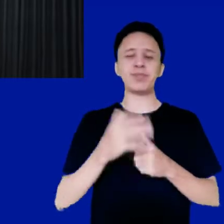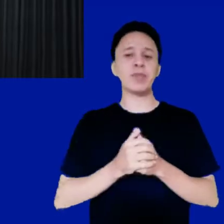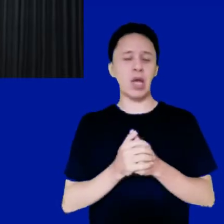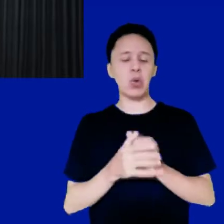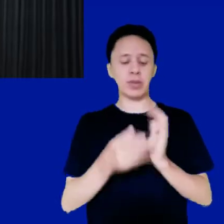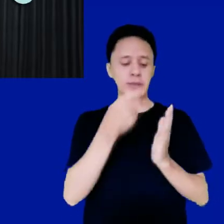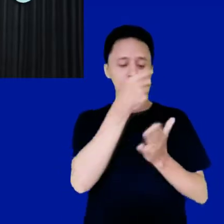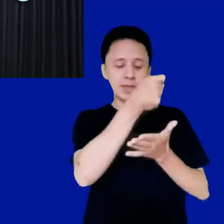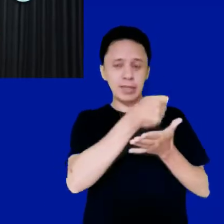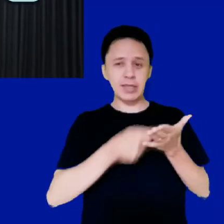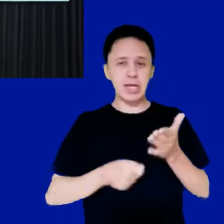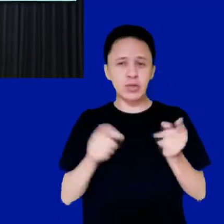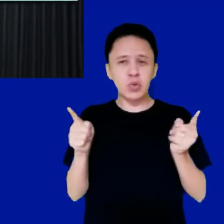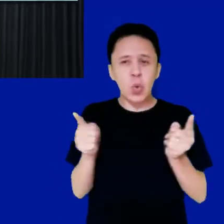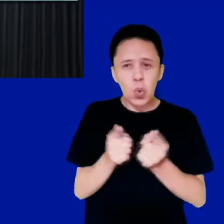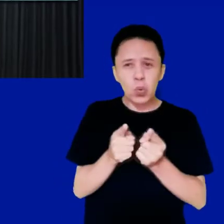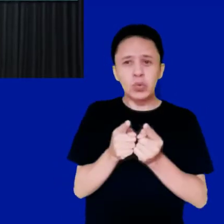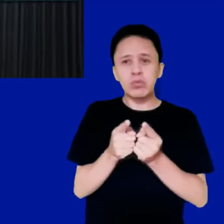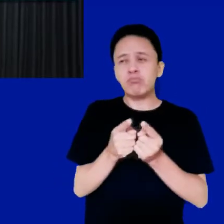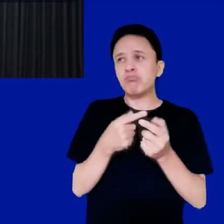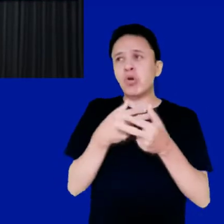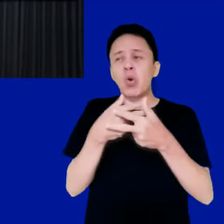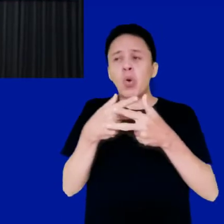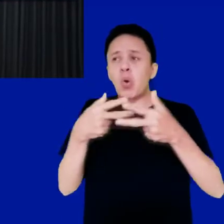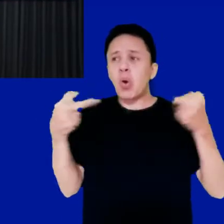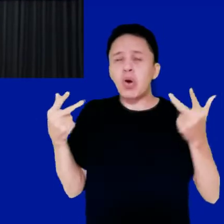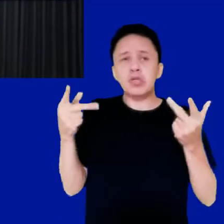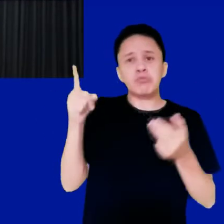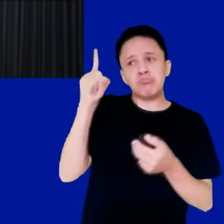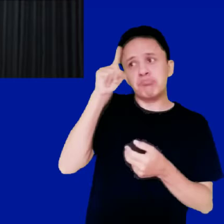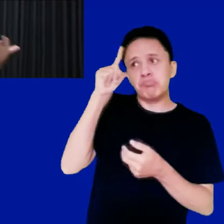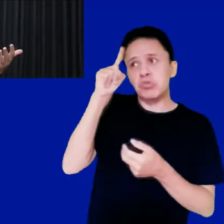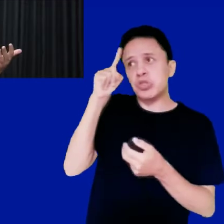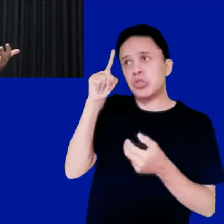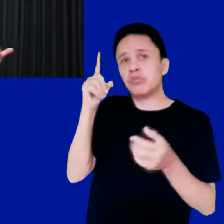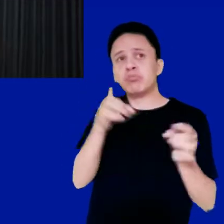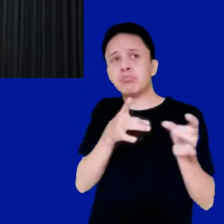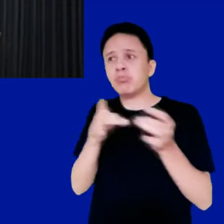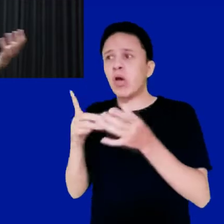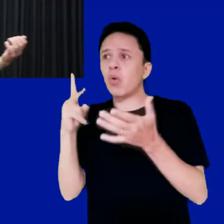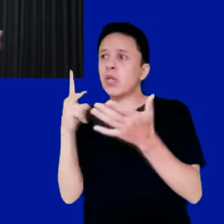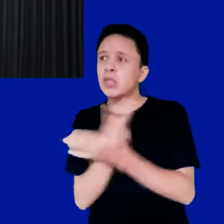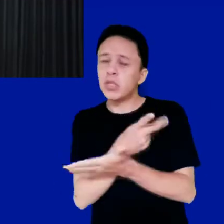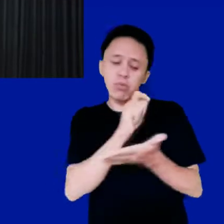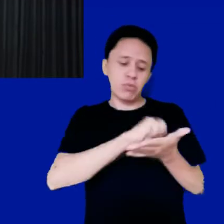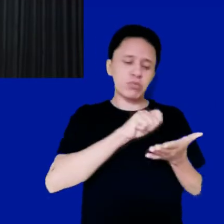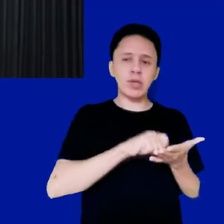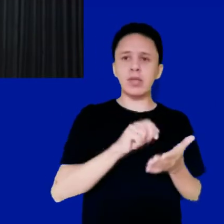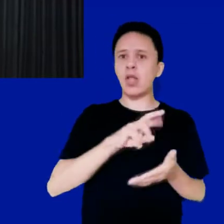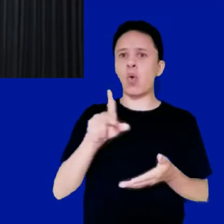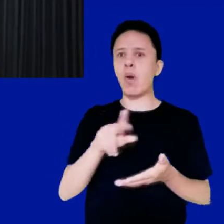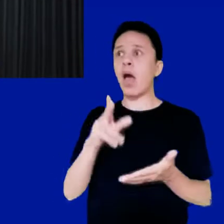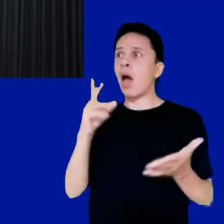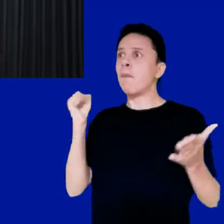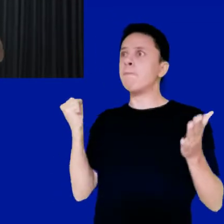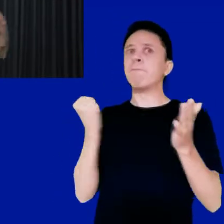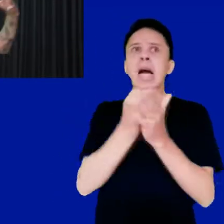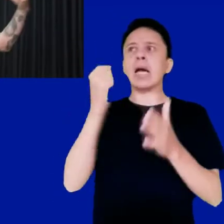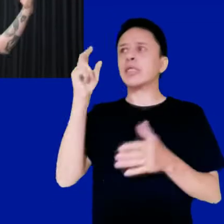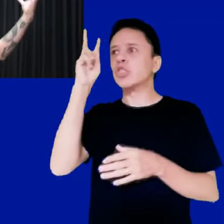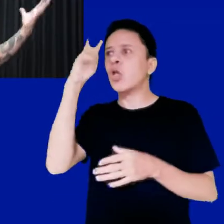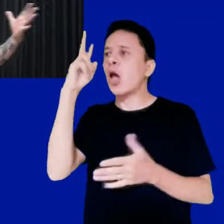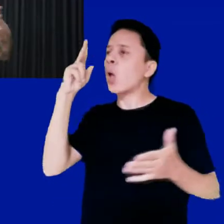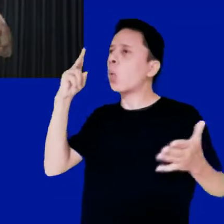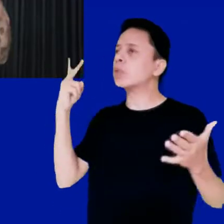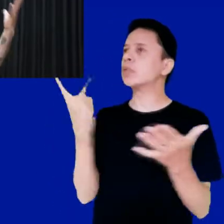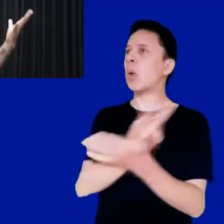surge. Né? Então a crônica ela passa a ser um texto curto sobre relatos de situações do cotidiano, não mais de